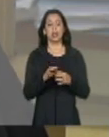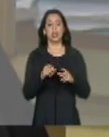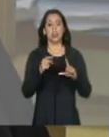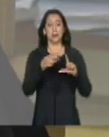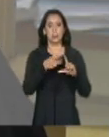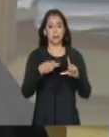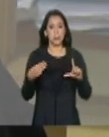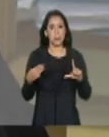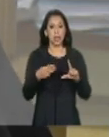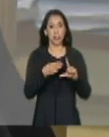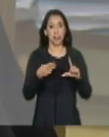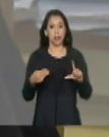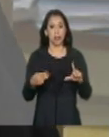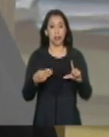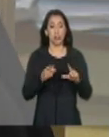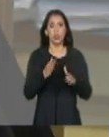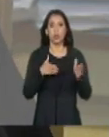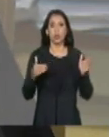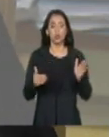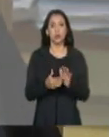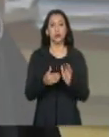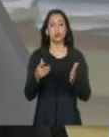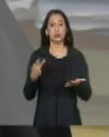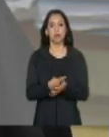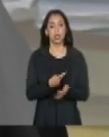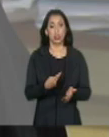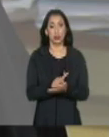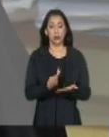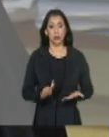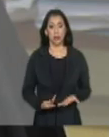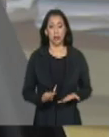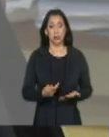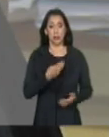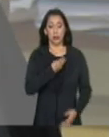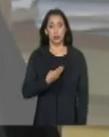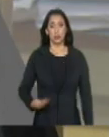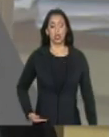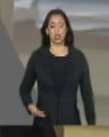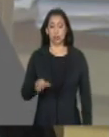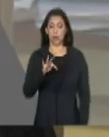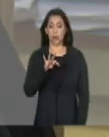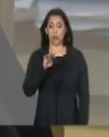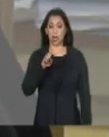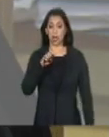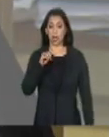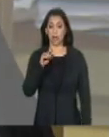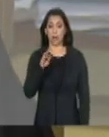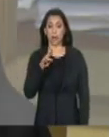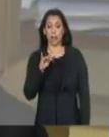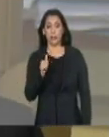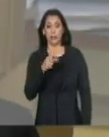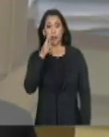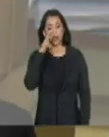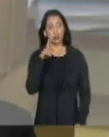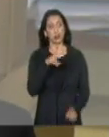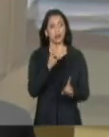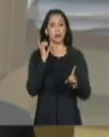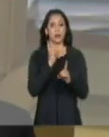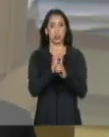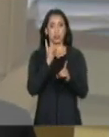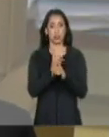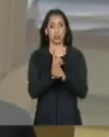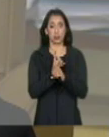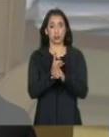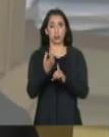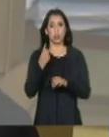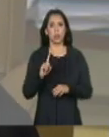aconteceu com o vazamento de informações sistêmicas. O ministro Teori falou para a Vossa Excelência e para mim, no encontro que nós tivemos, o